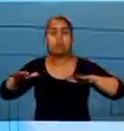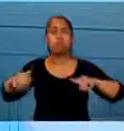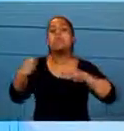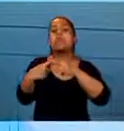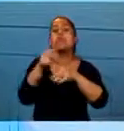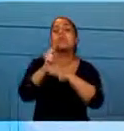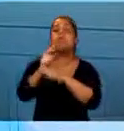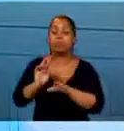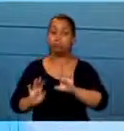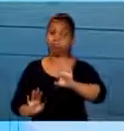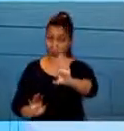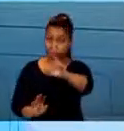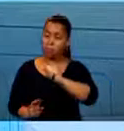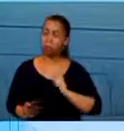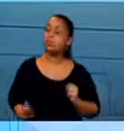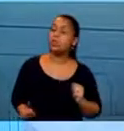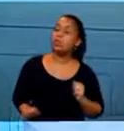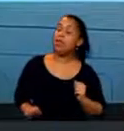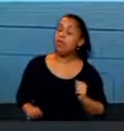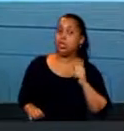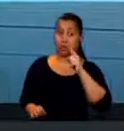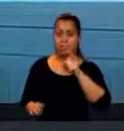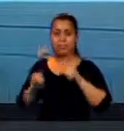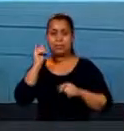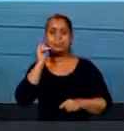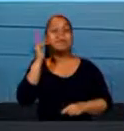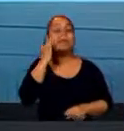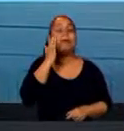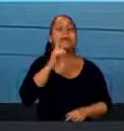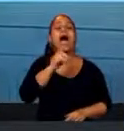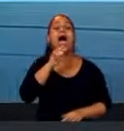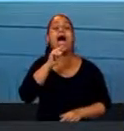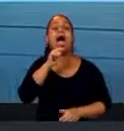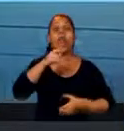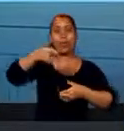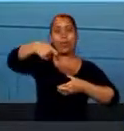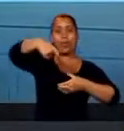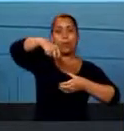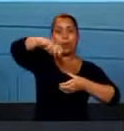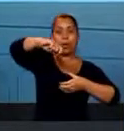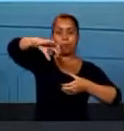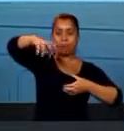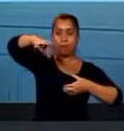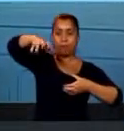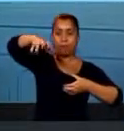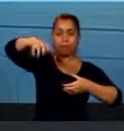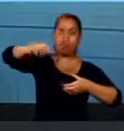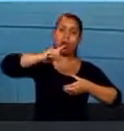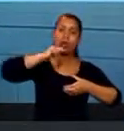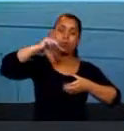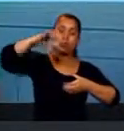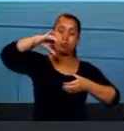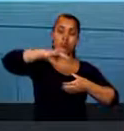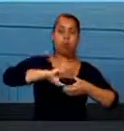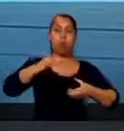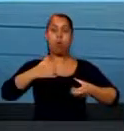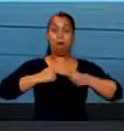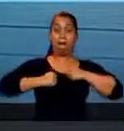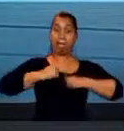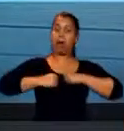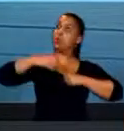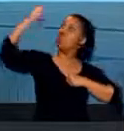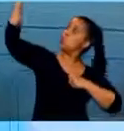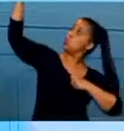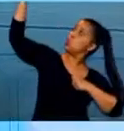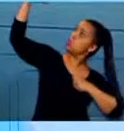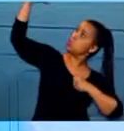Bom, basta alguém abrir uma torneira para tomar um copo d'água ou abrir um chuveiro para se tomar